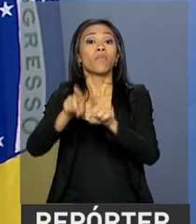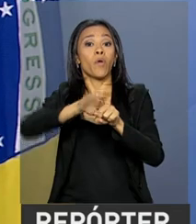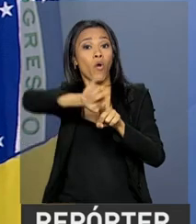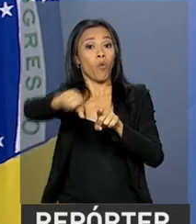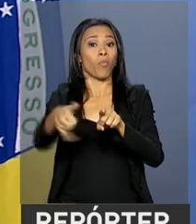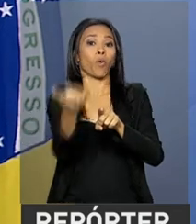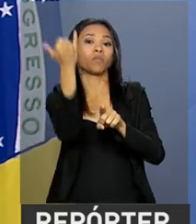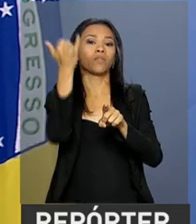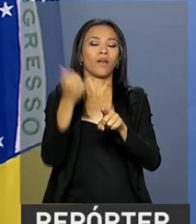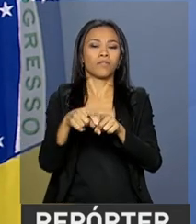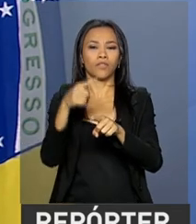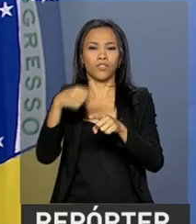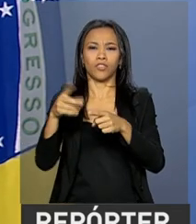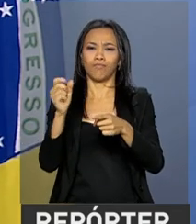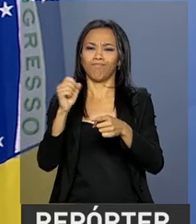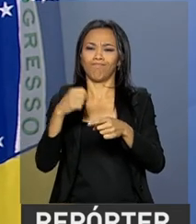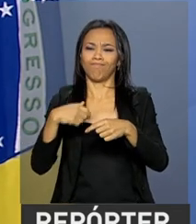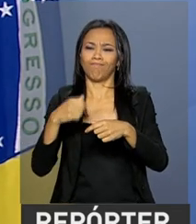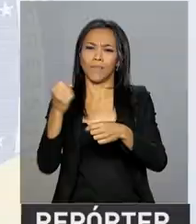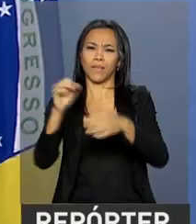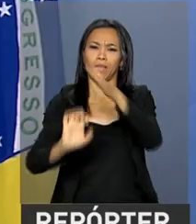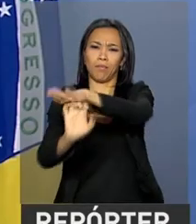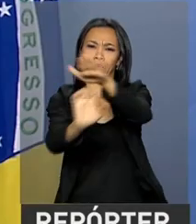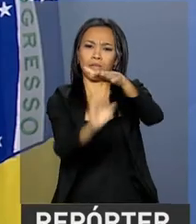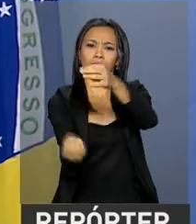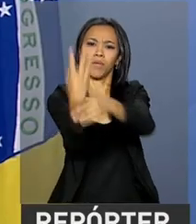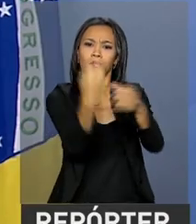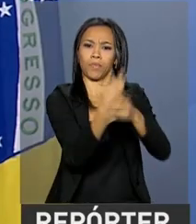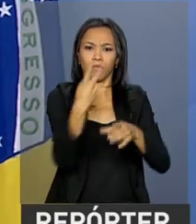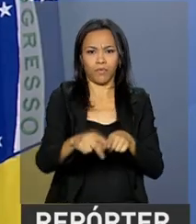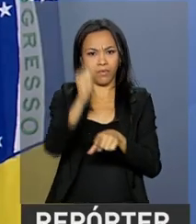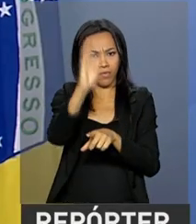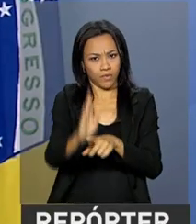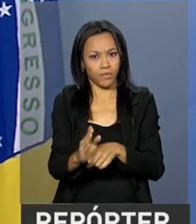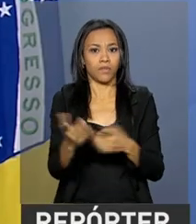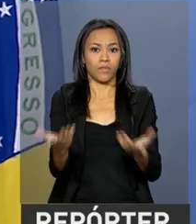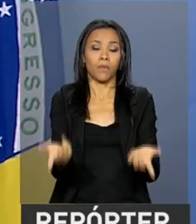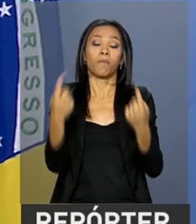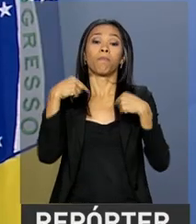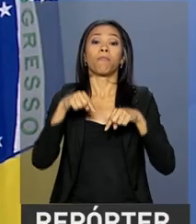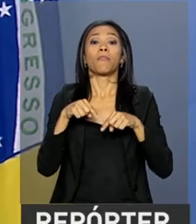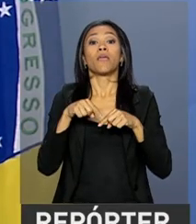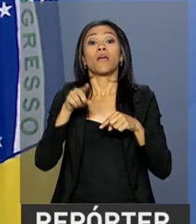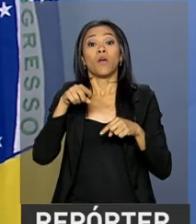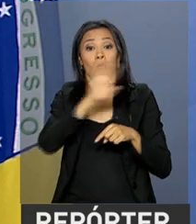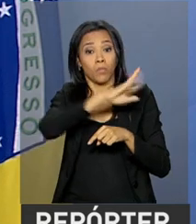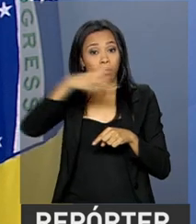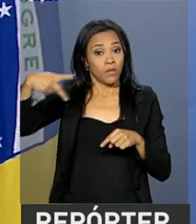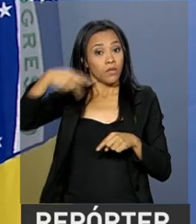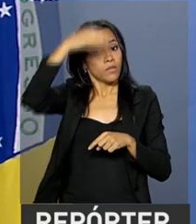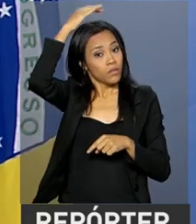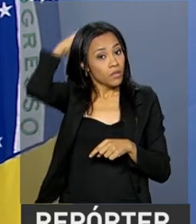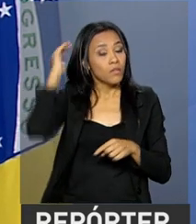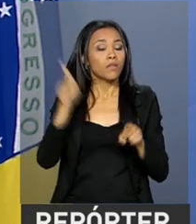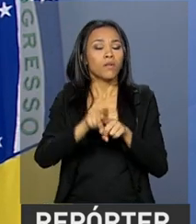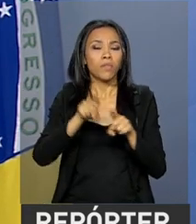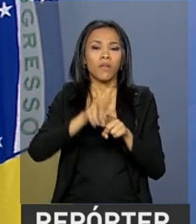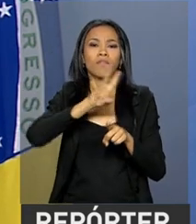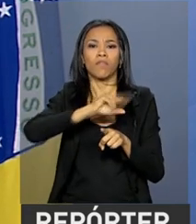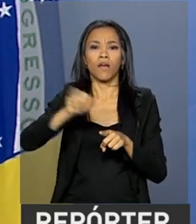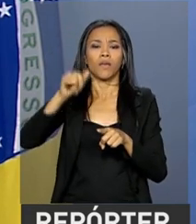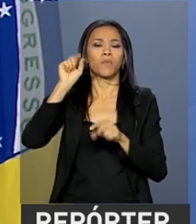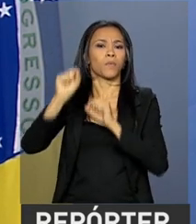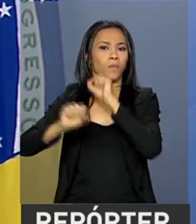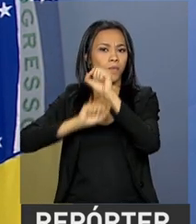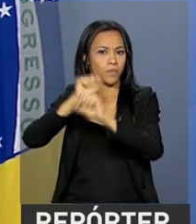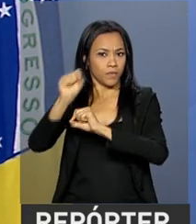de negócios daí decorrentes. Em todas as oportunidades, o presidente reiterará a